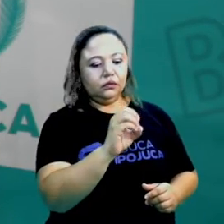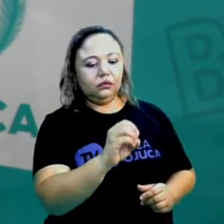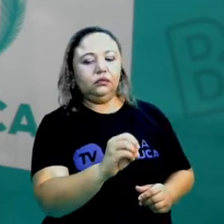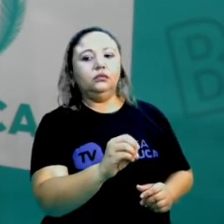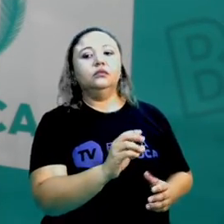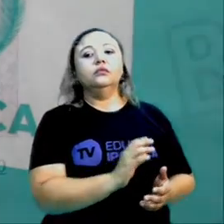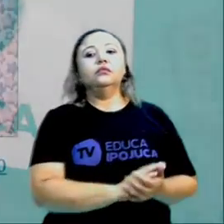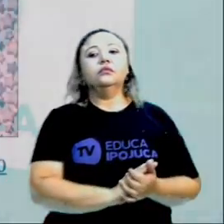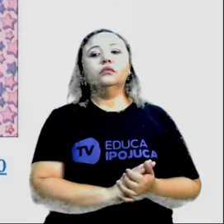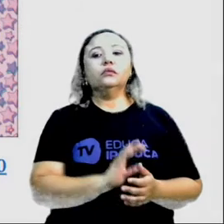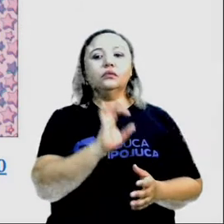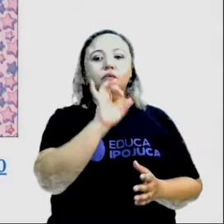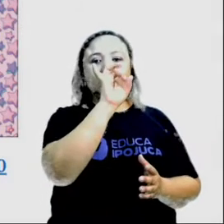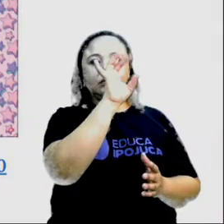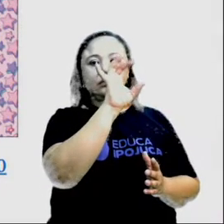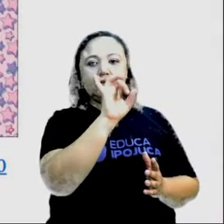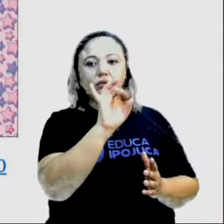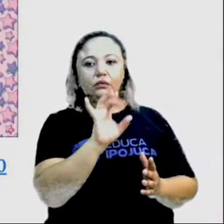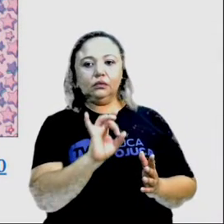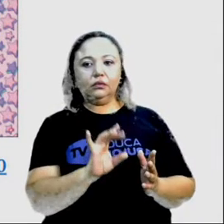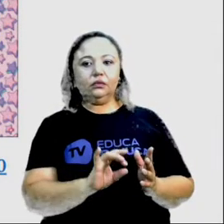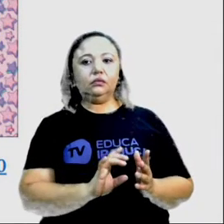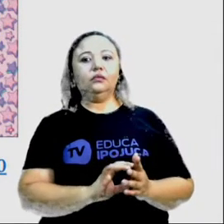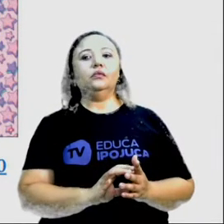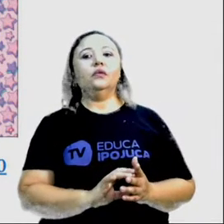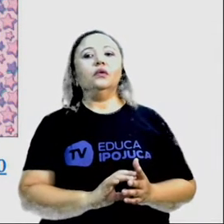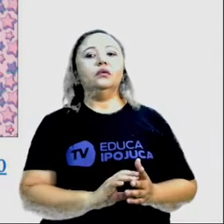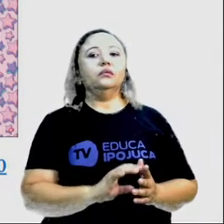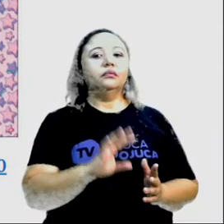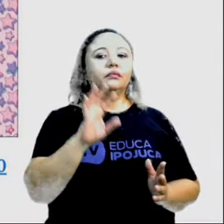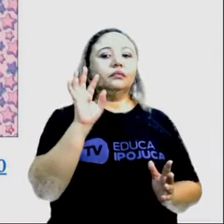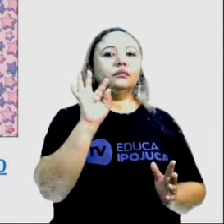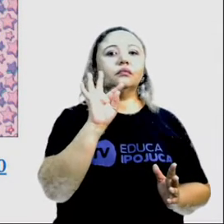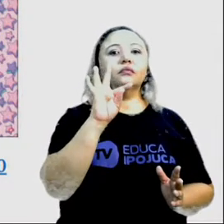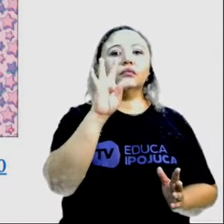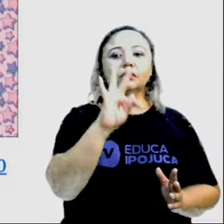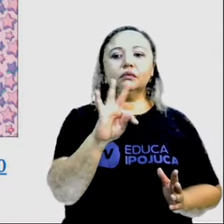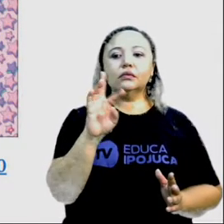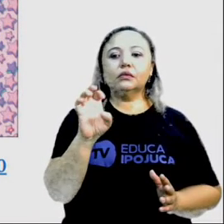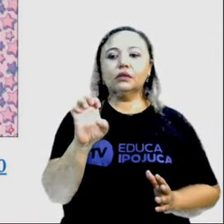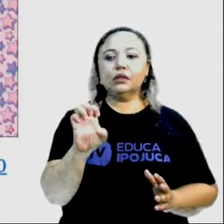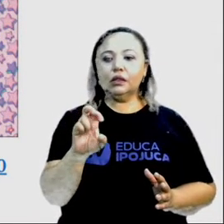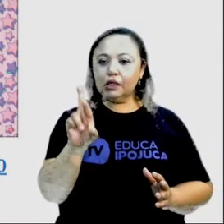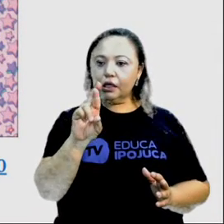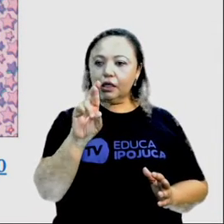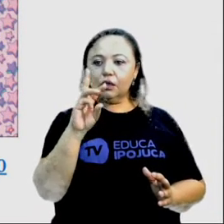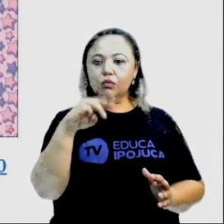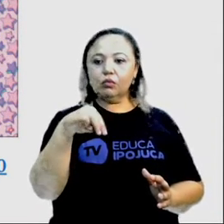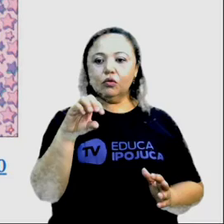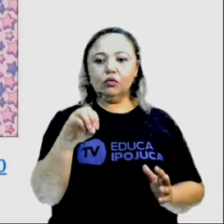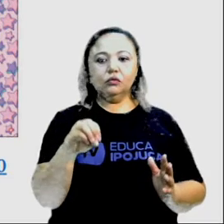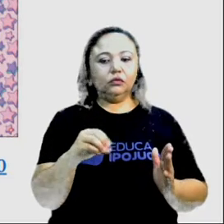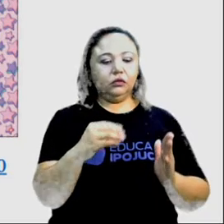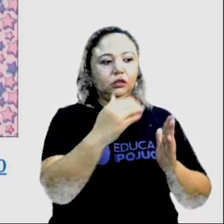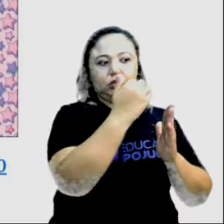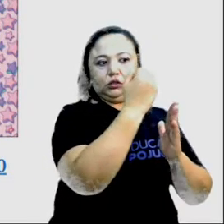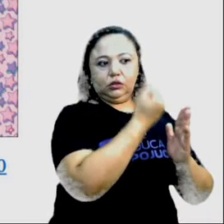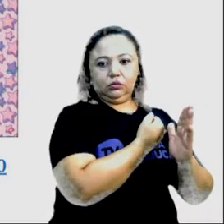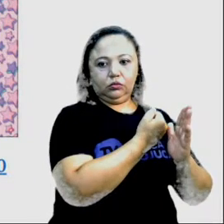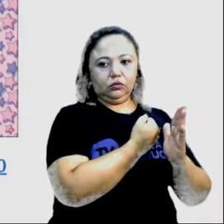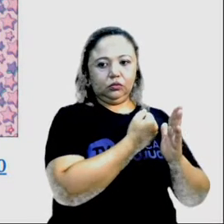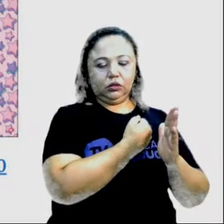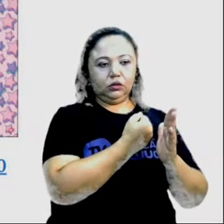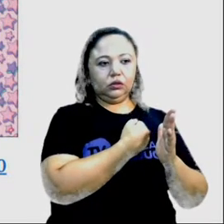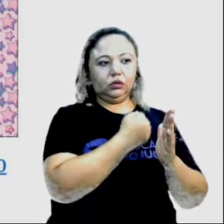dessa, ó, é chamada de termo. Termo da adição. Ou seja, é os números que